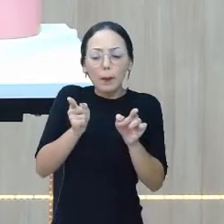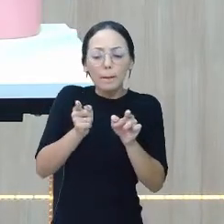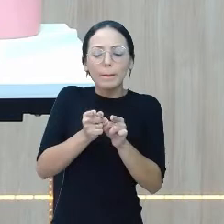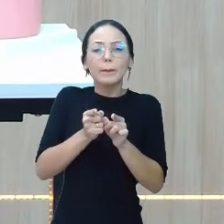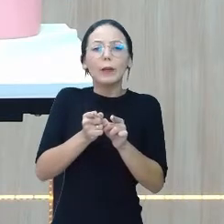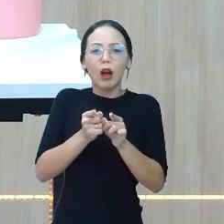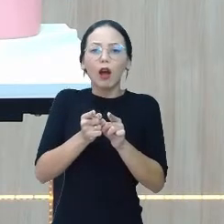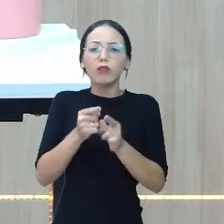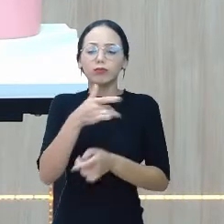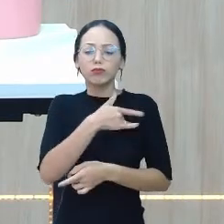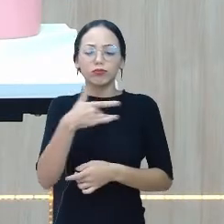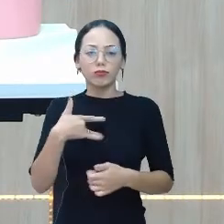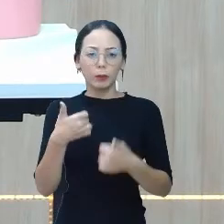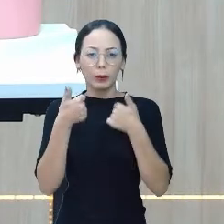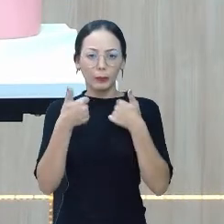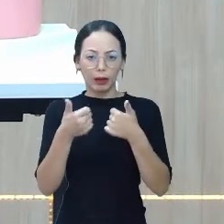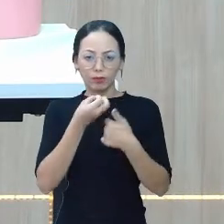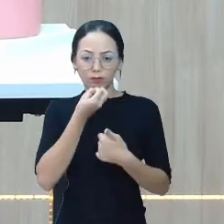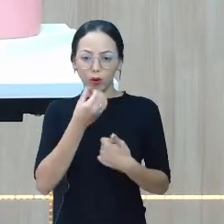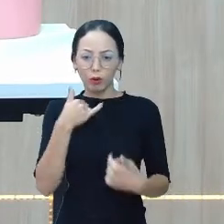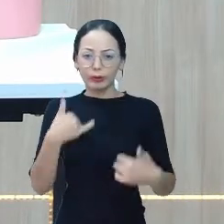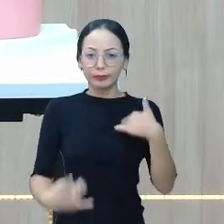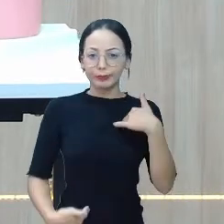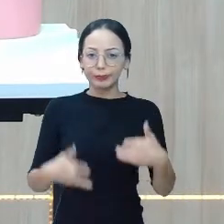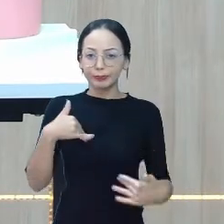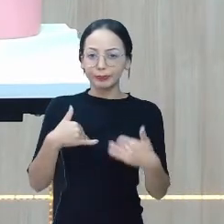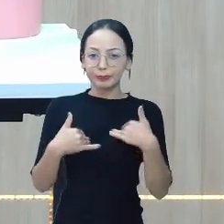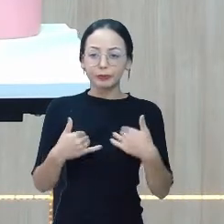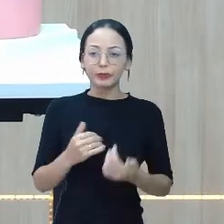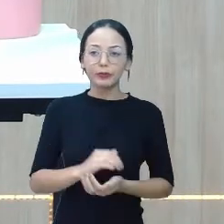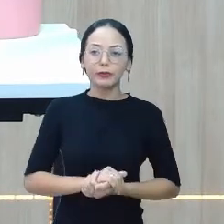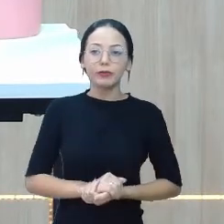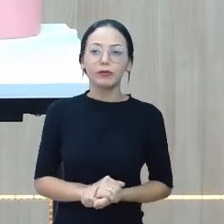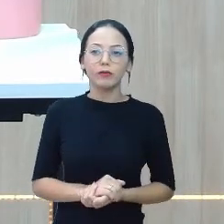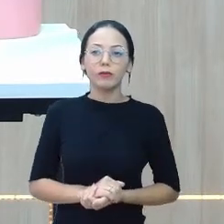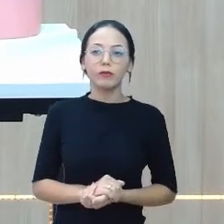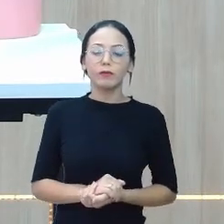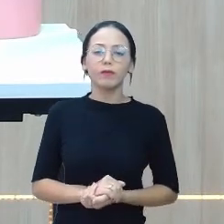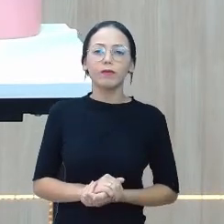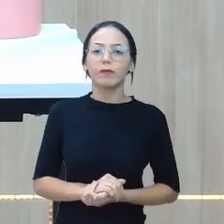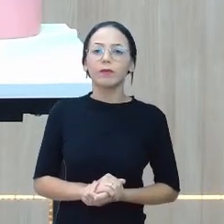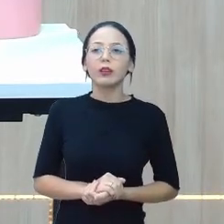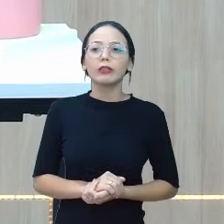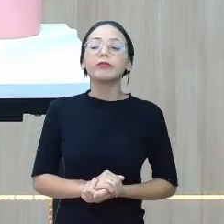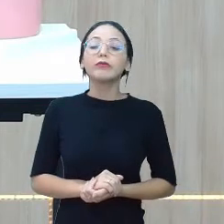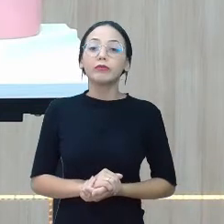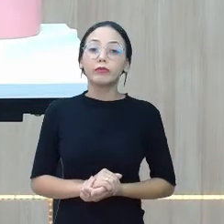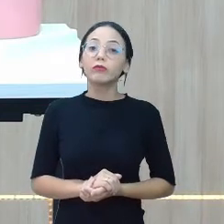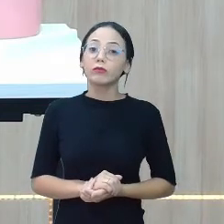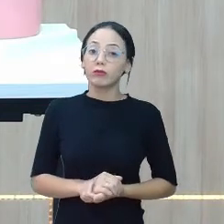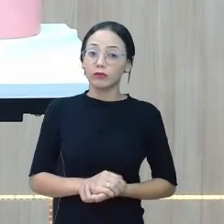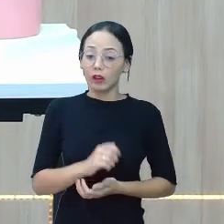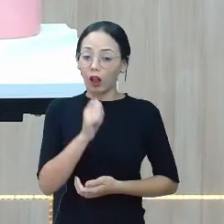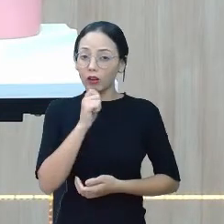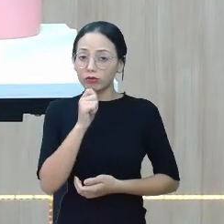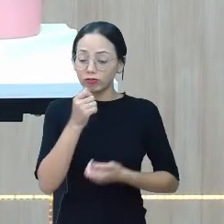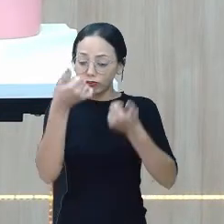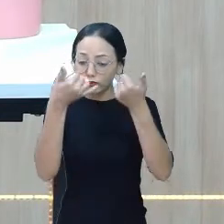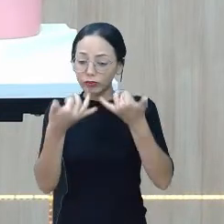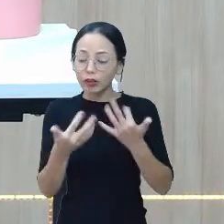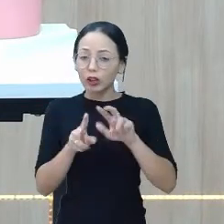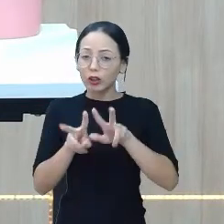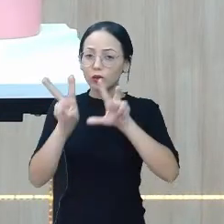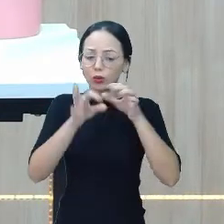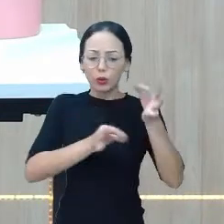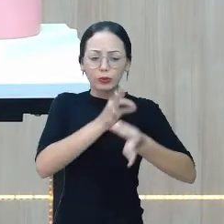ao bem-estar, ao bom funcionamento do nosso corpo. O que é que nós temos mais? Ainda para falar de